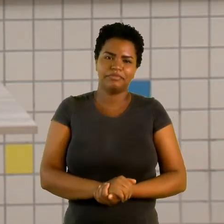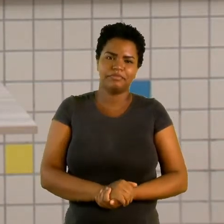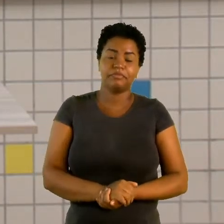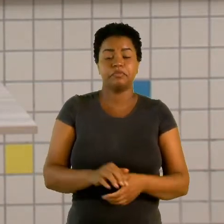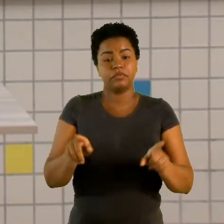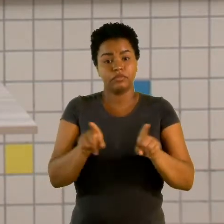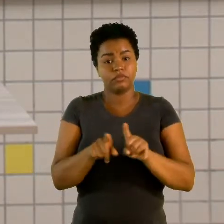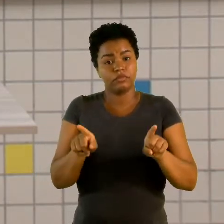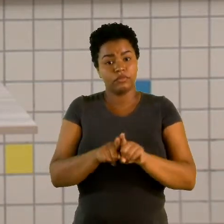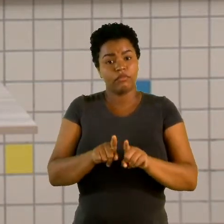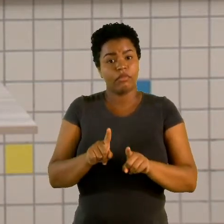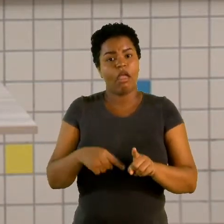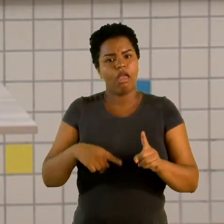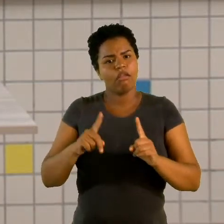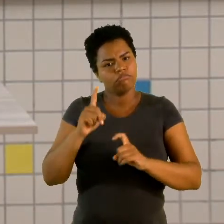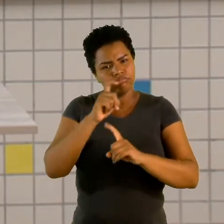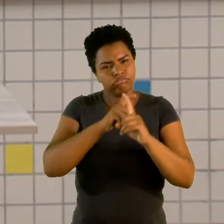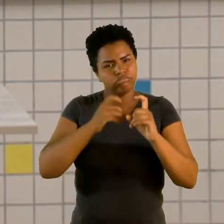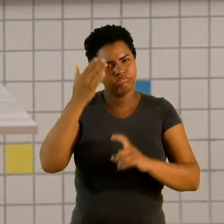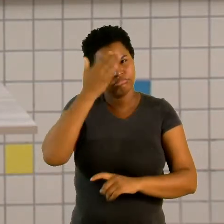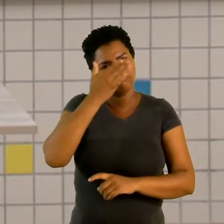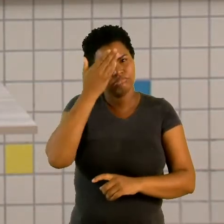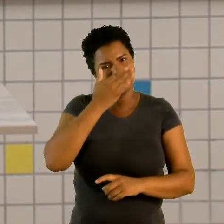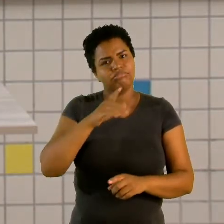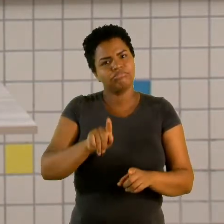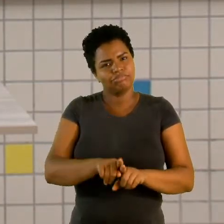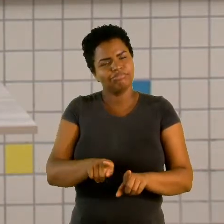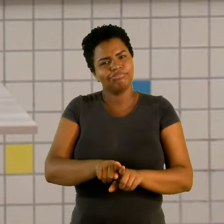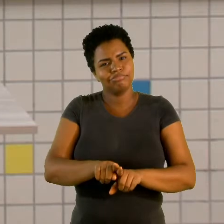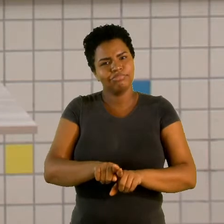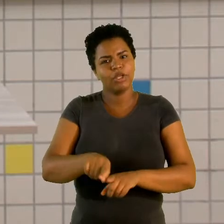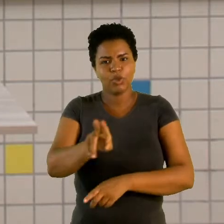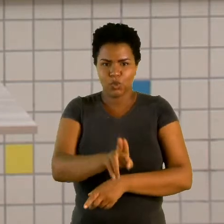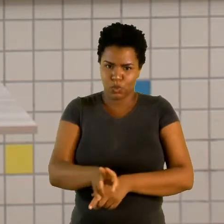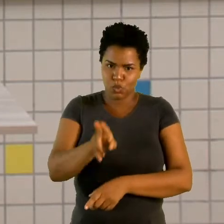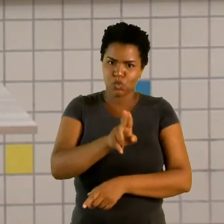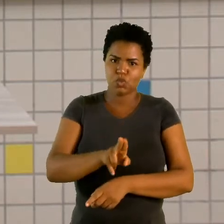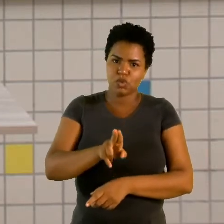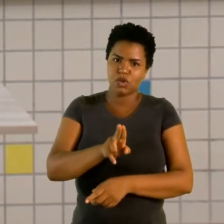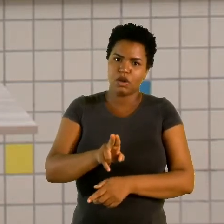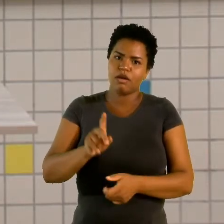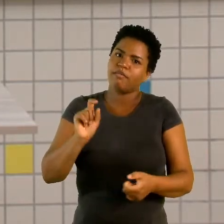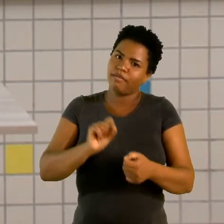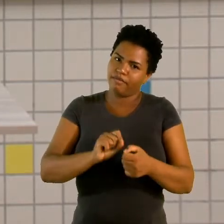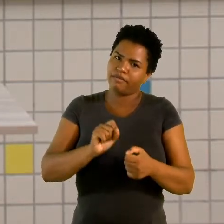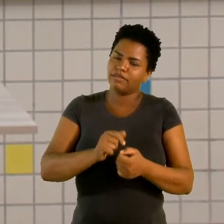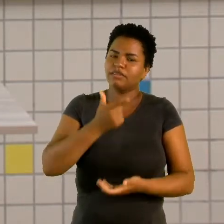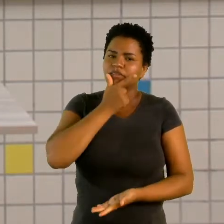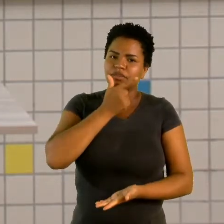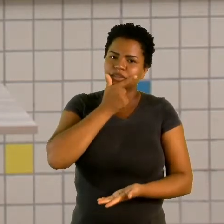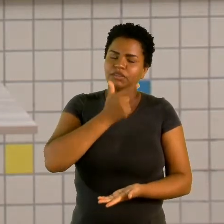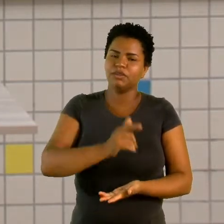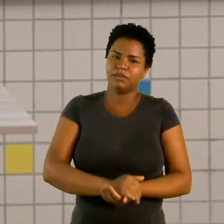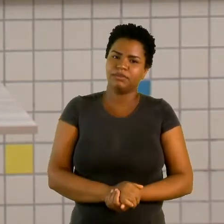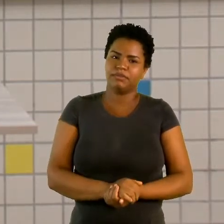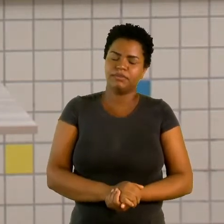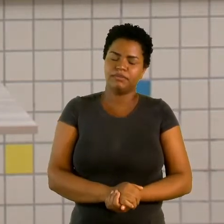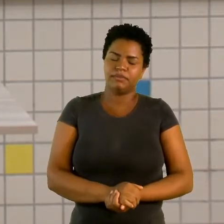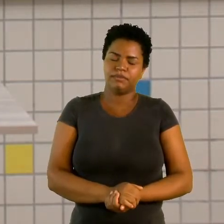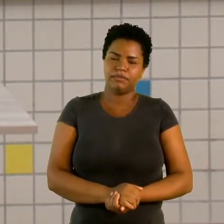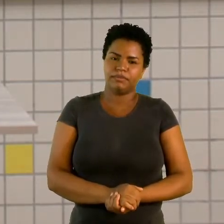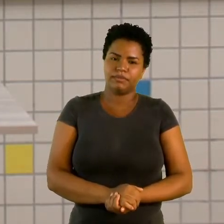Também são micro-organismos que foi usado para fazer esse queijo.